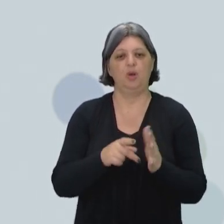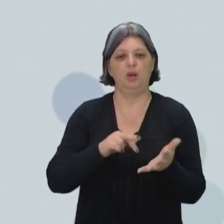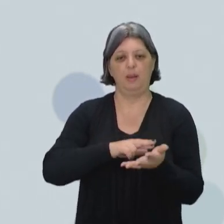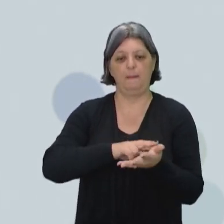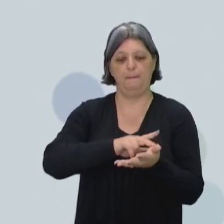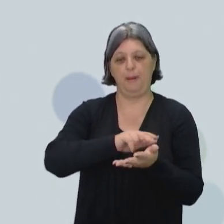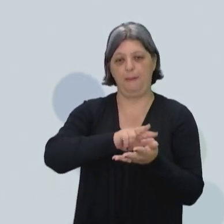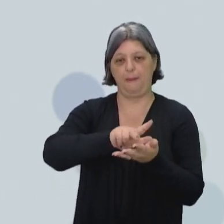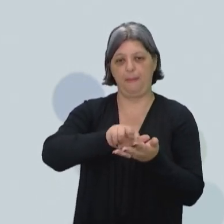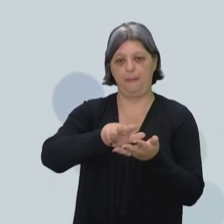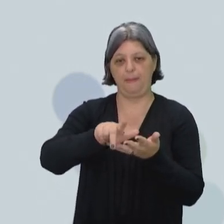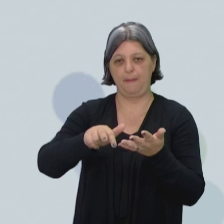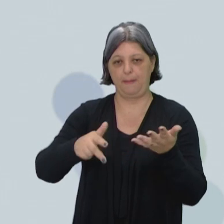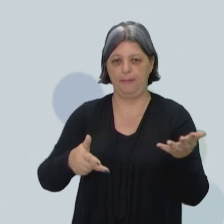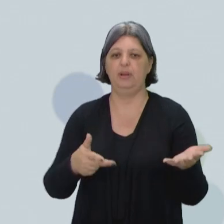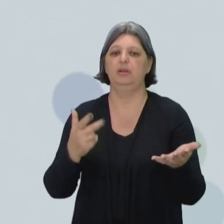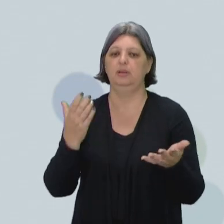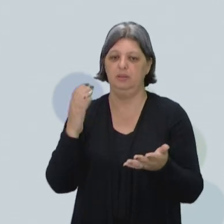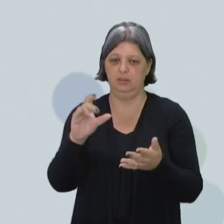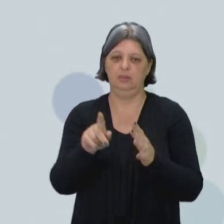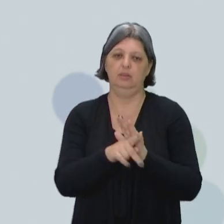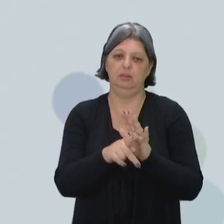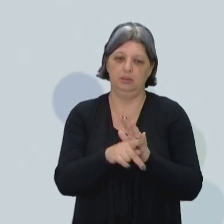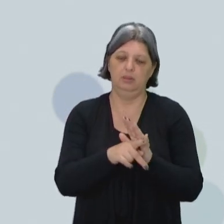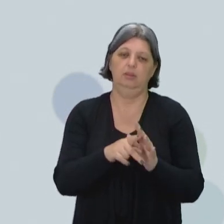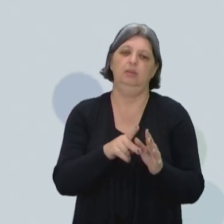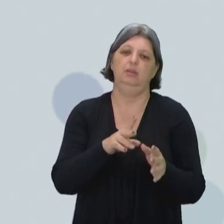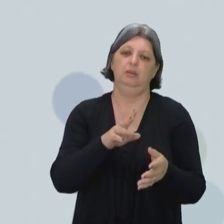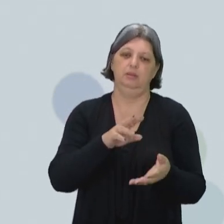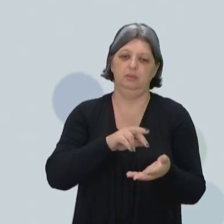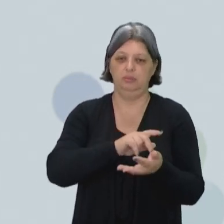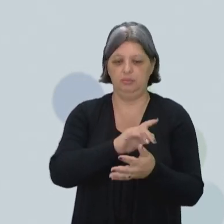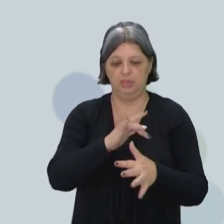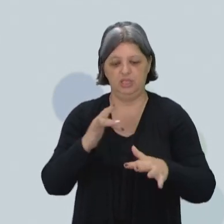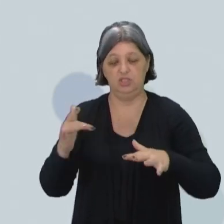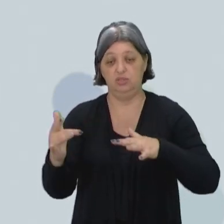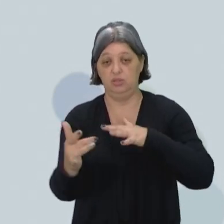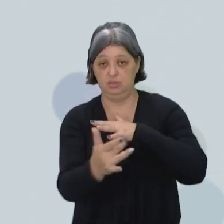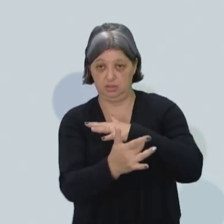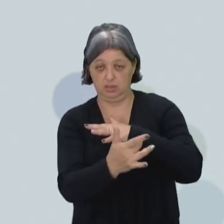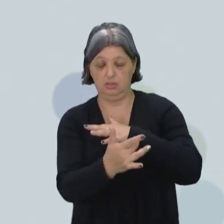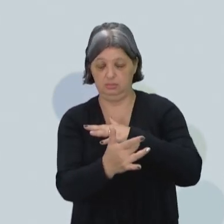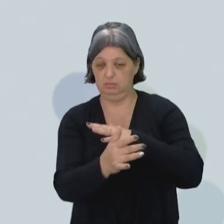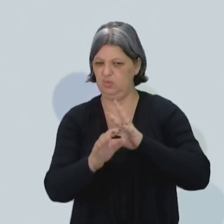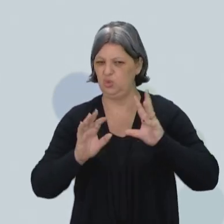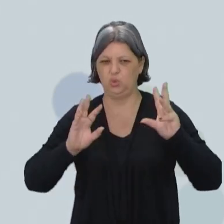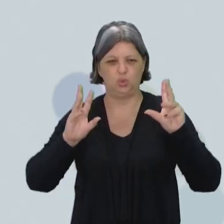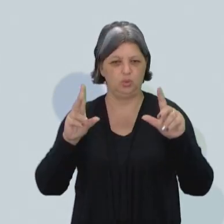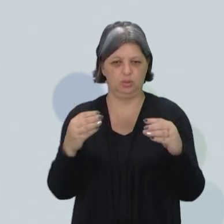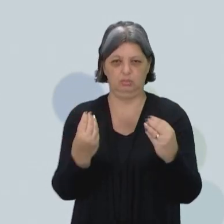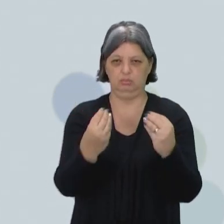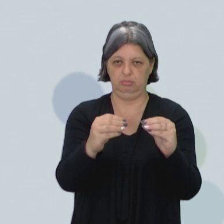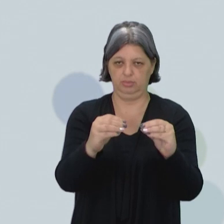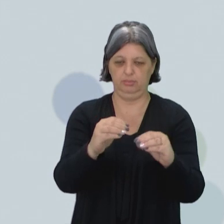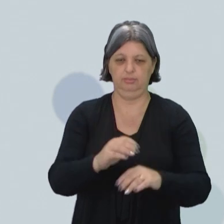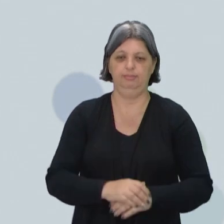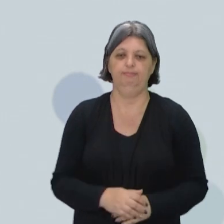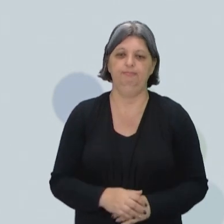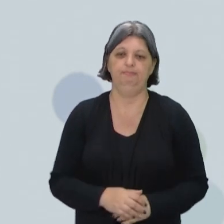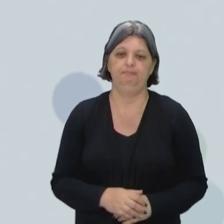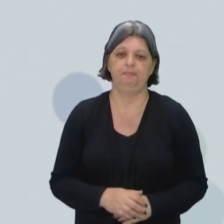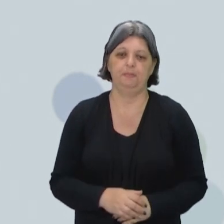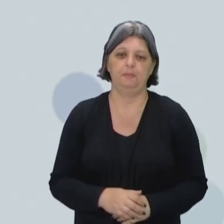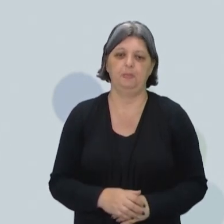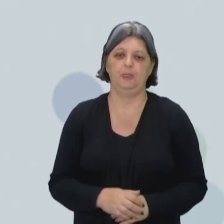diversos agora. Já tinha um canal que era o jornal, agora tem diversos canais, as redes sociais em geral, todas ali colocadas, E